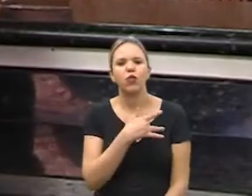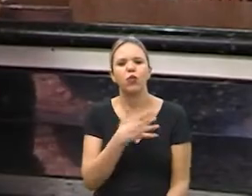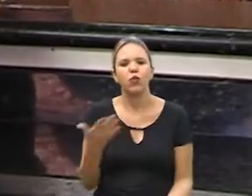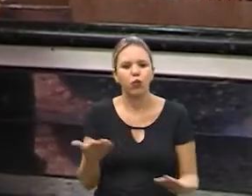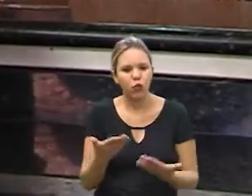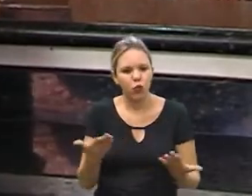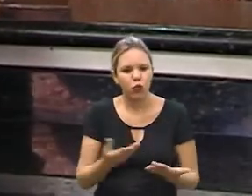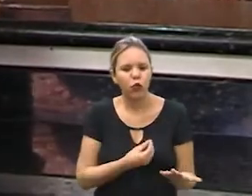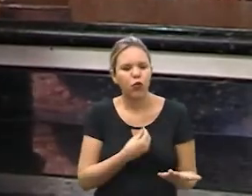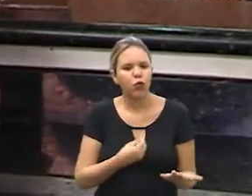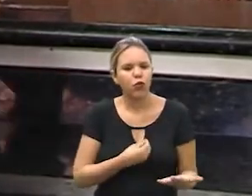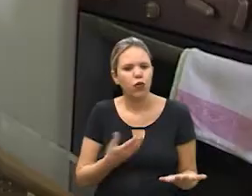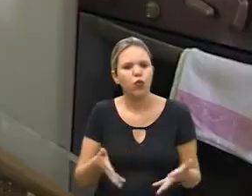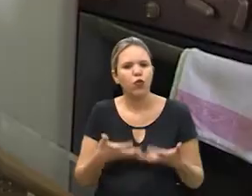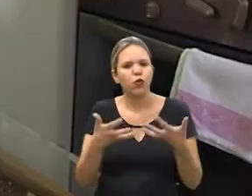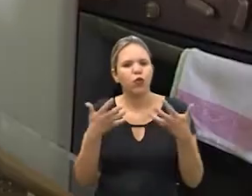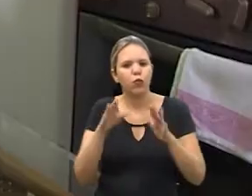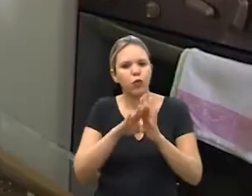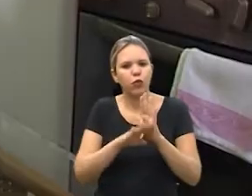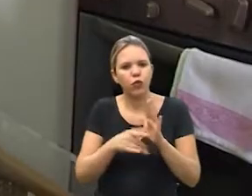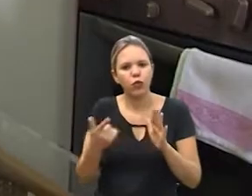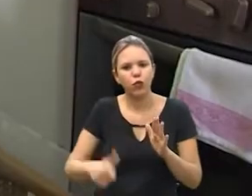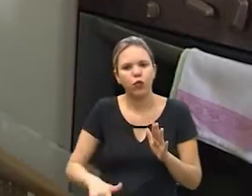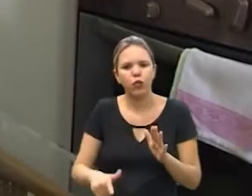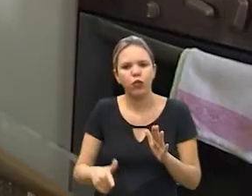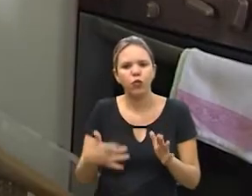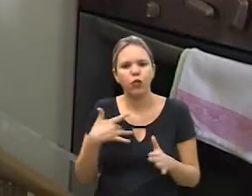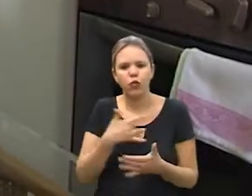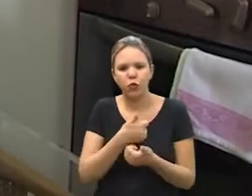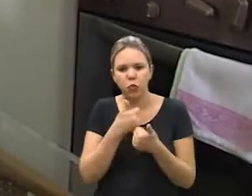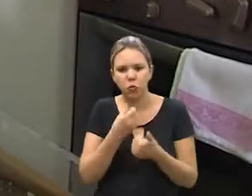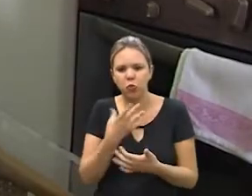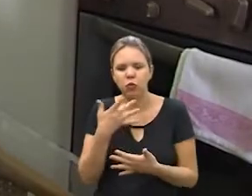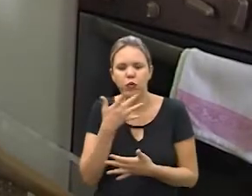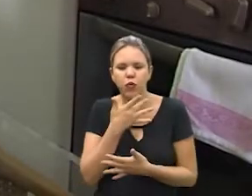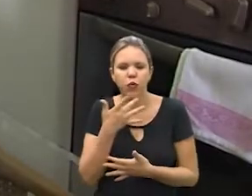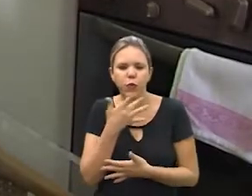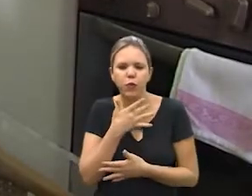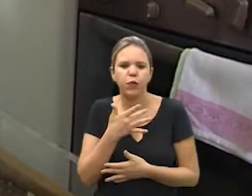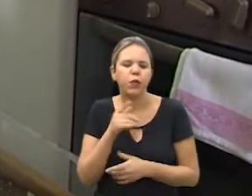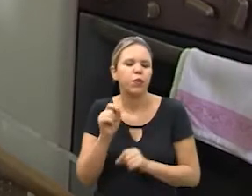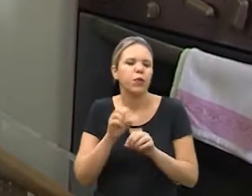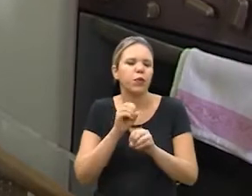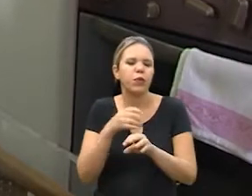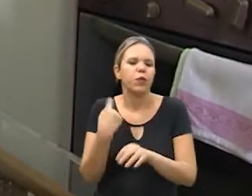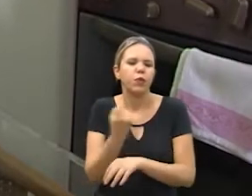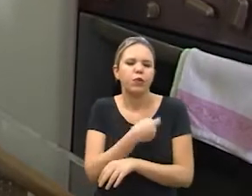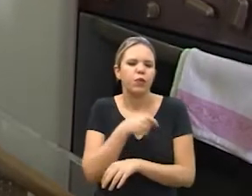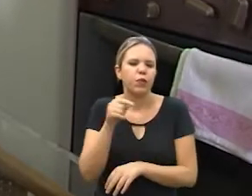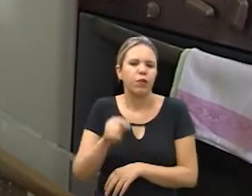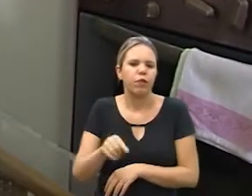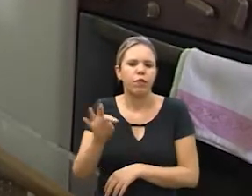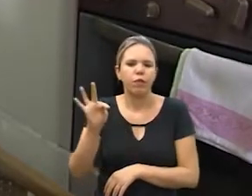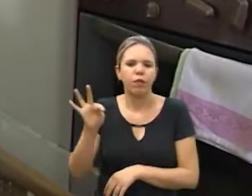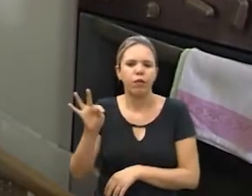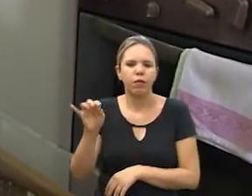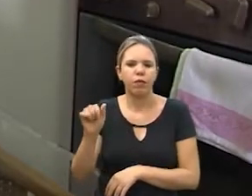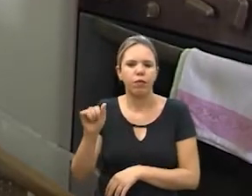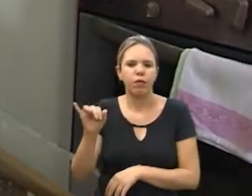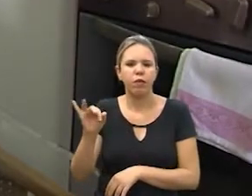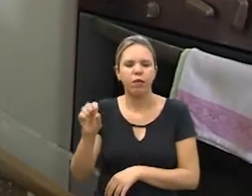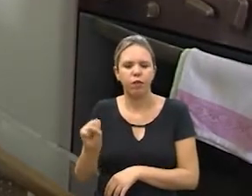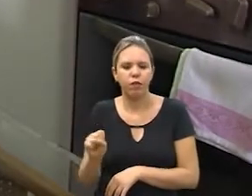Mulher no ar, e no programa de hoje, mais uma receita saudável e gostosa. E quem vai ensinar pra gente é a Thaís, ela